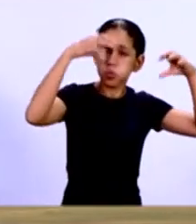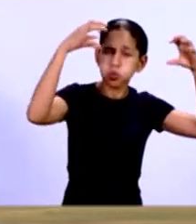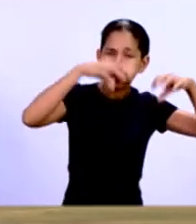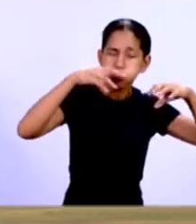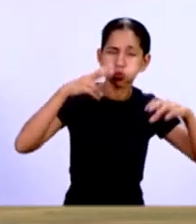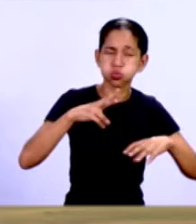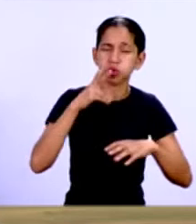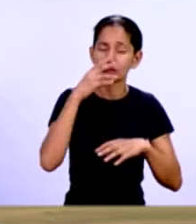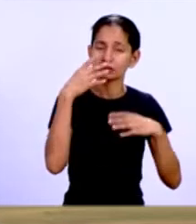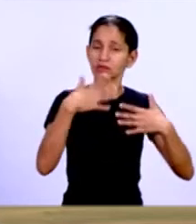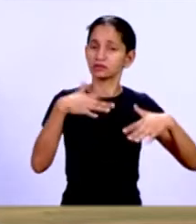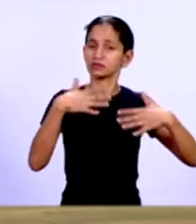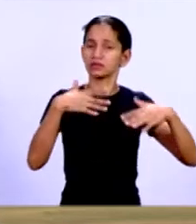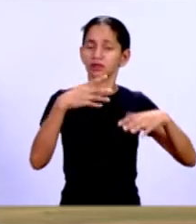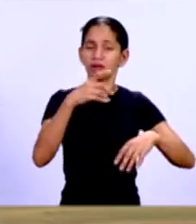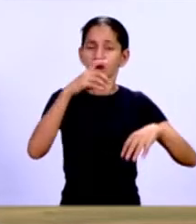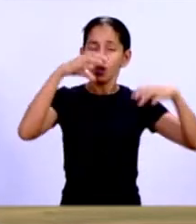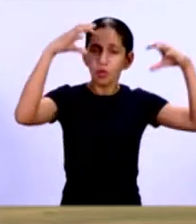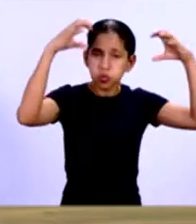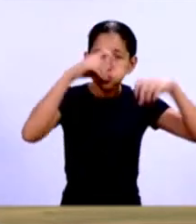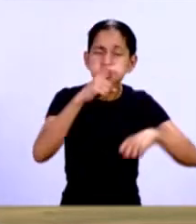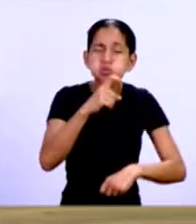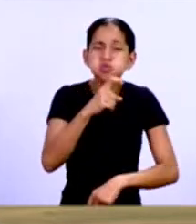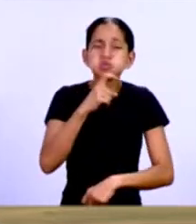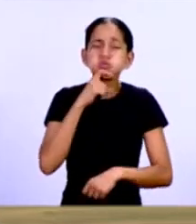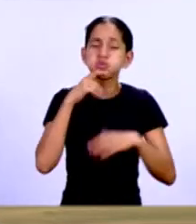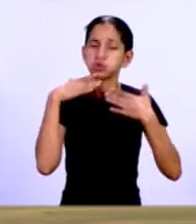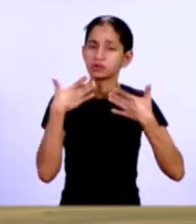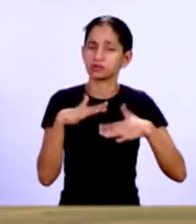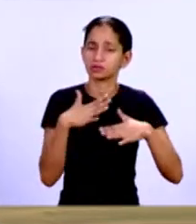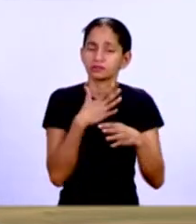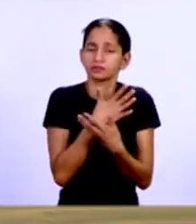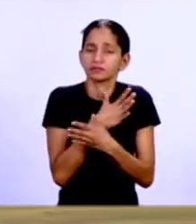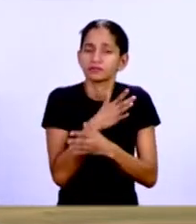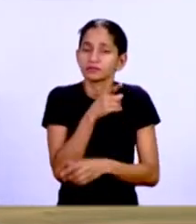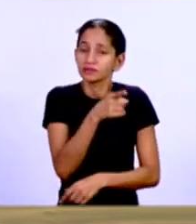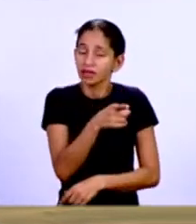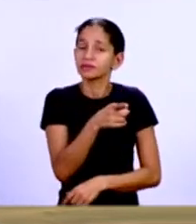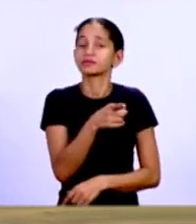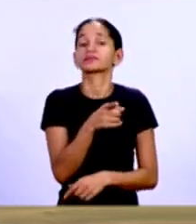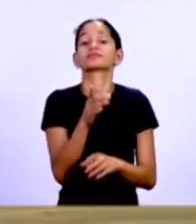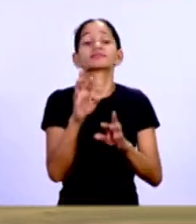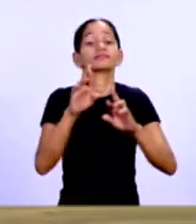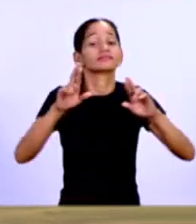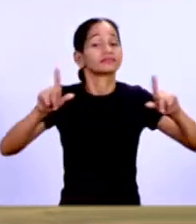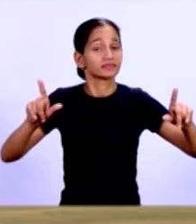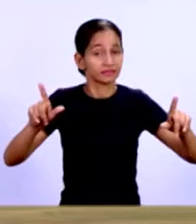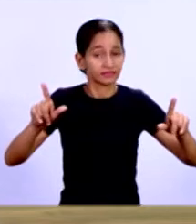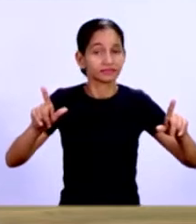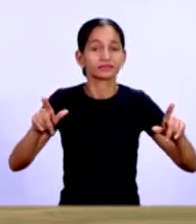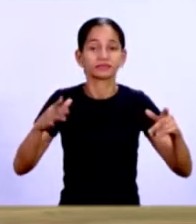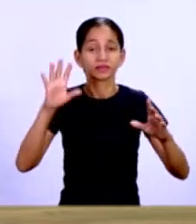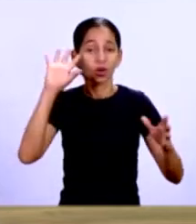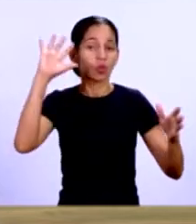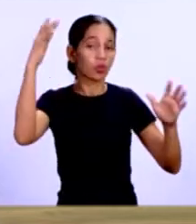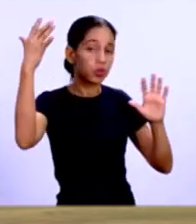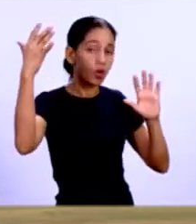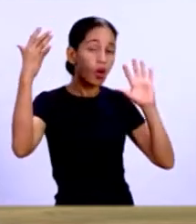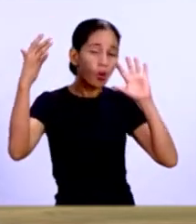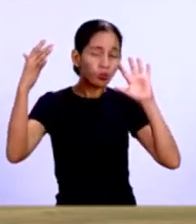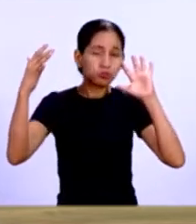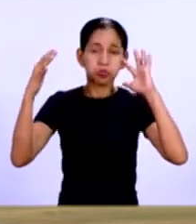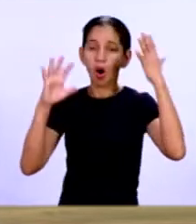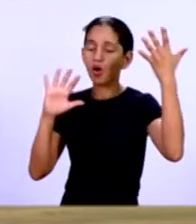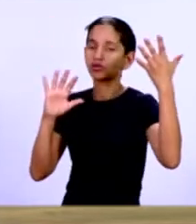né? Ou causar geada, qualquer um desses elementos meteorológicos que afetem a sua produção. Qual, né,